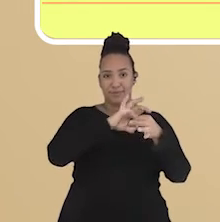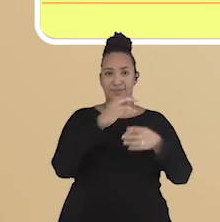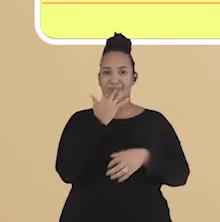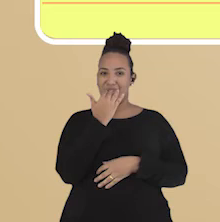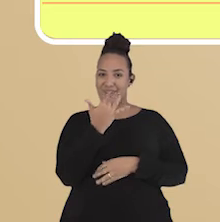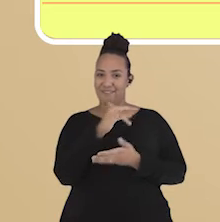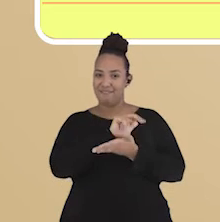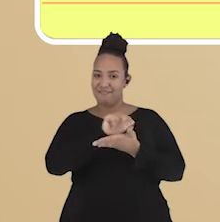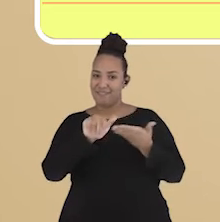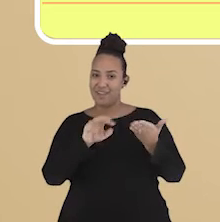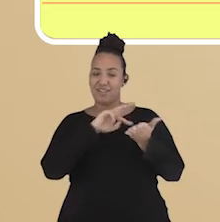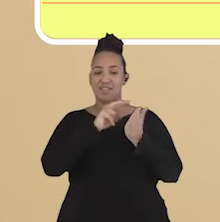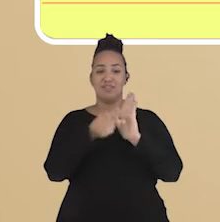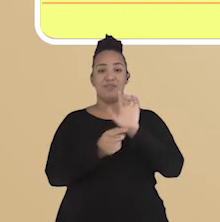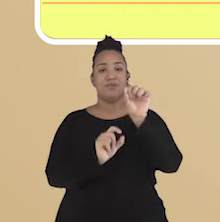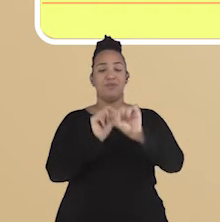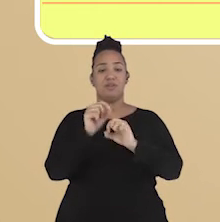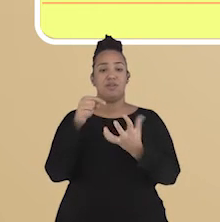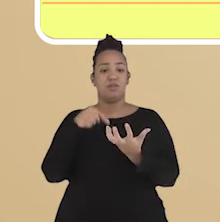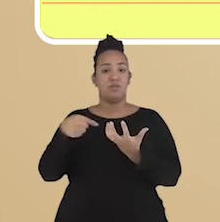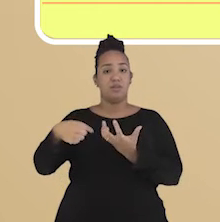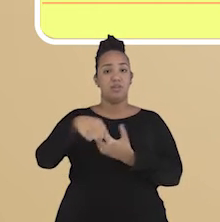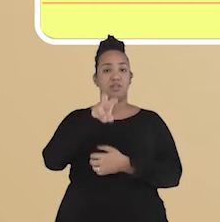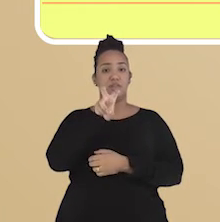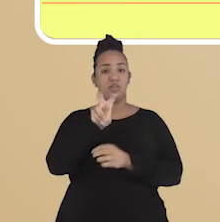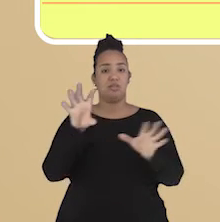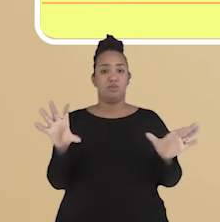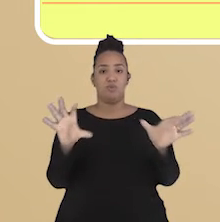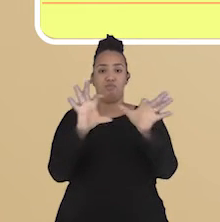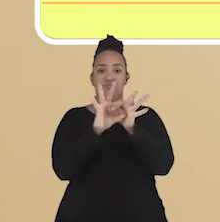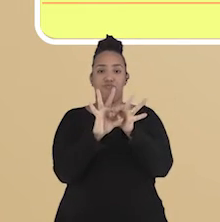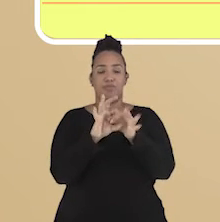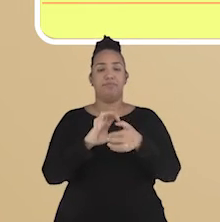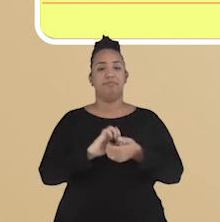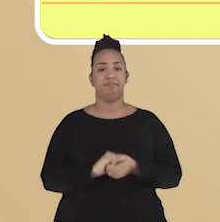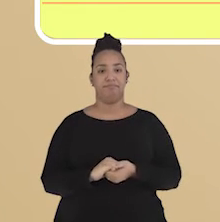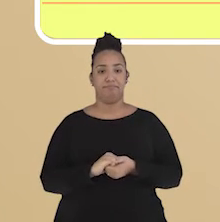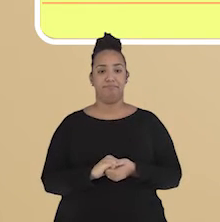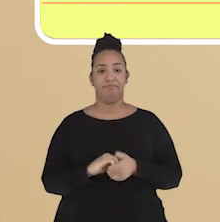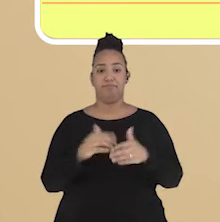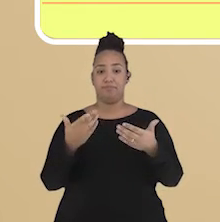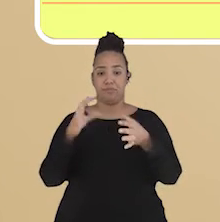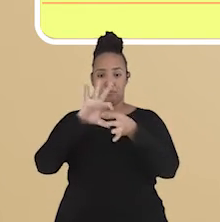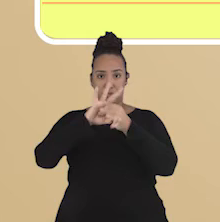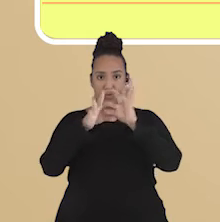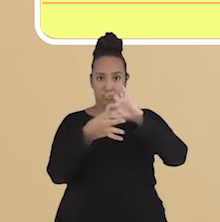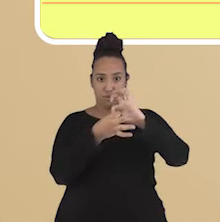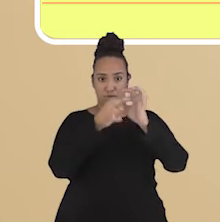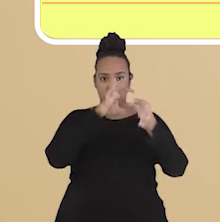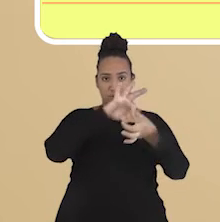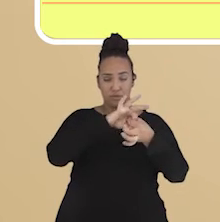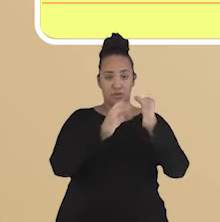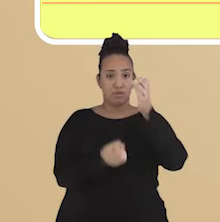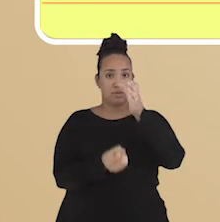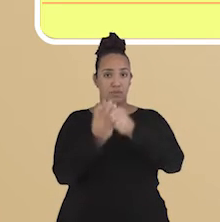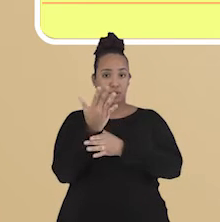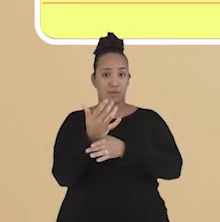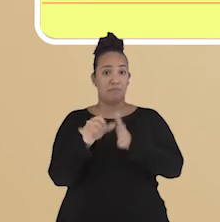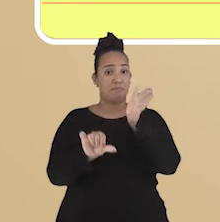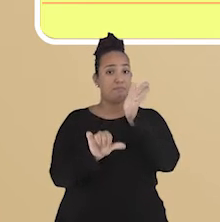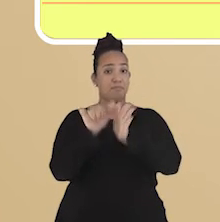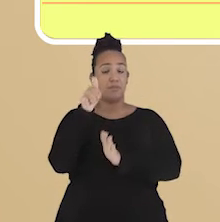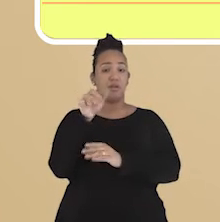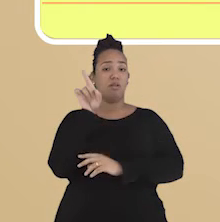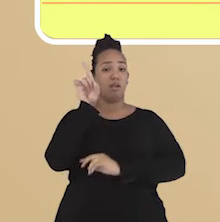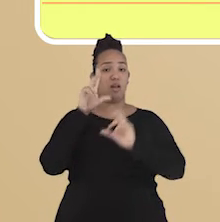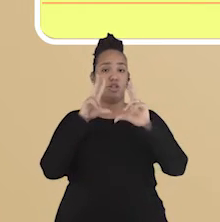do evento, que são esses aros coloridos, representa a união dos 5 continentes. Os pictogramas esportivos dos Jogos Olímpicos